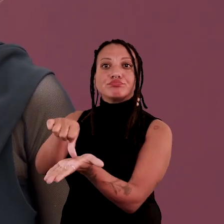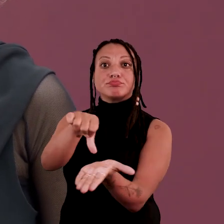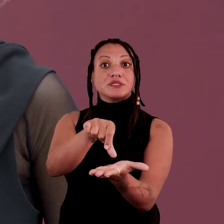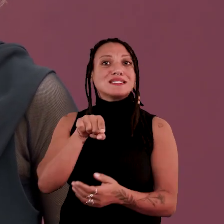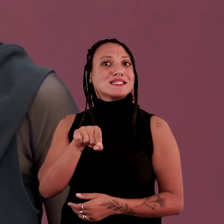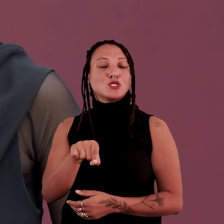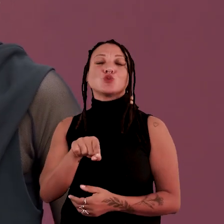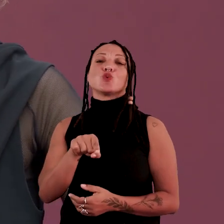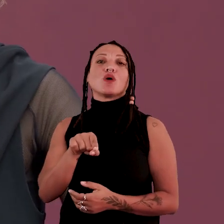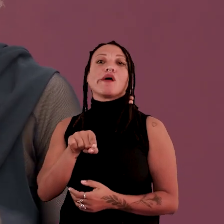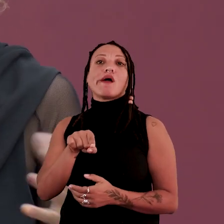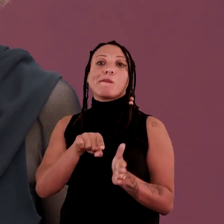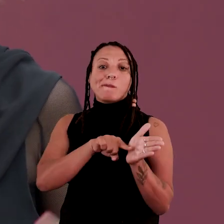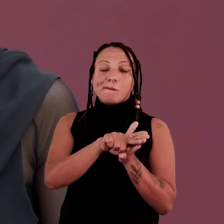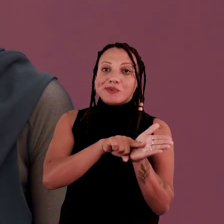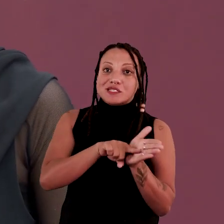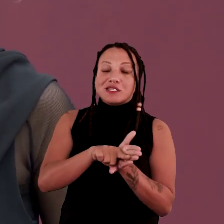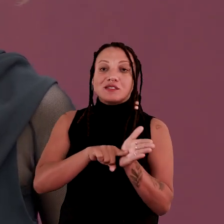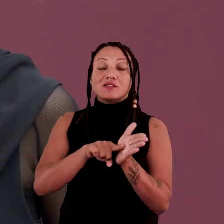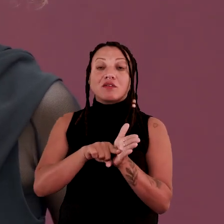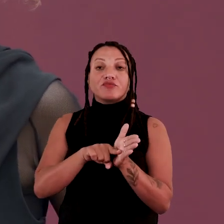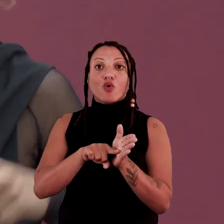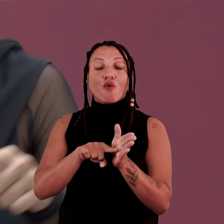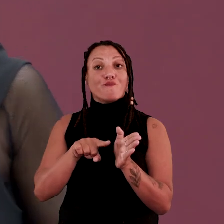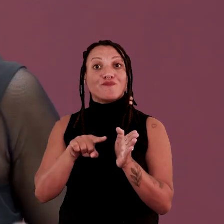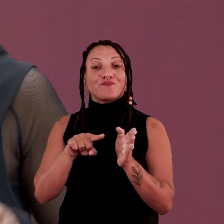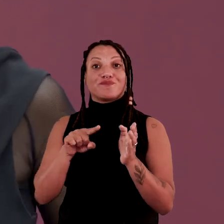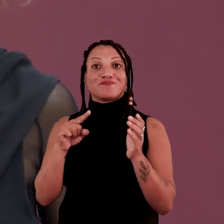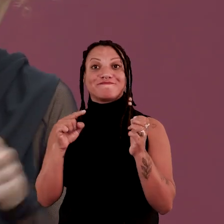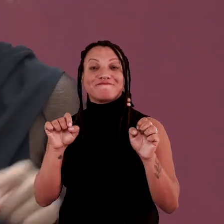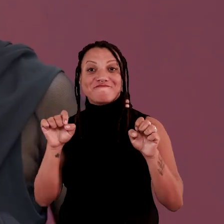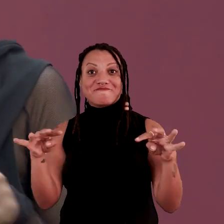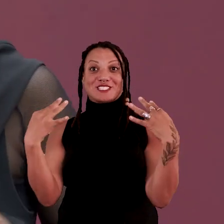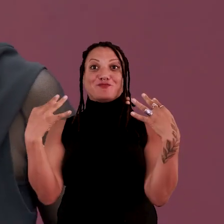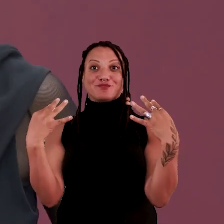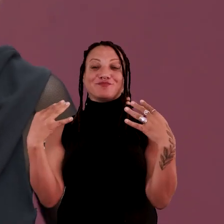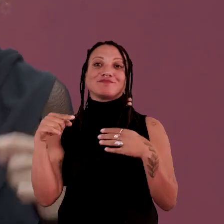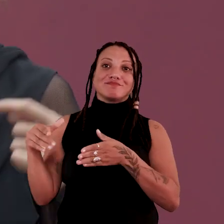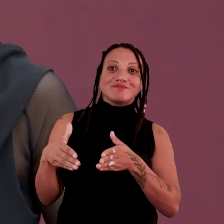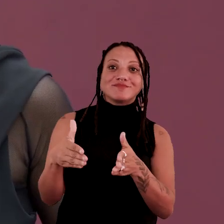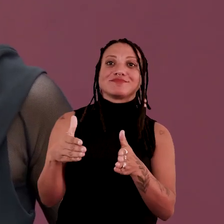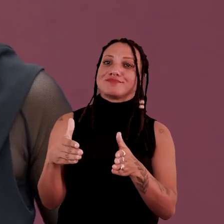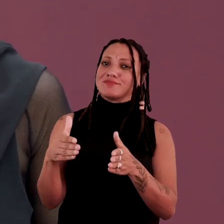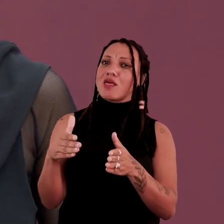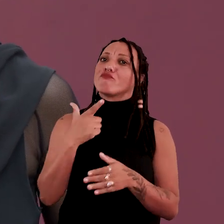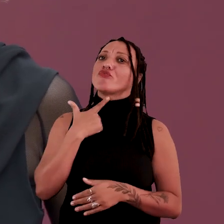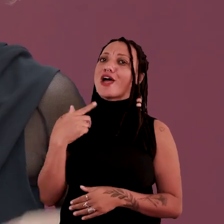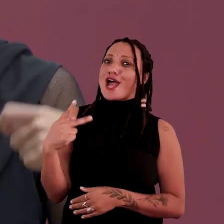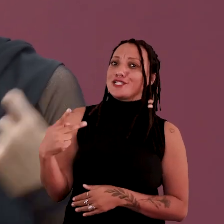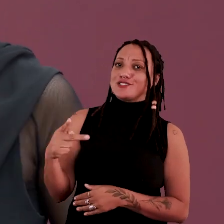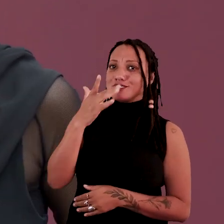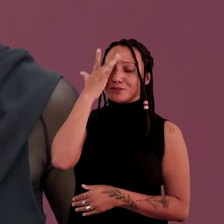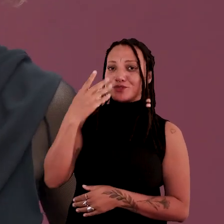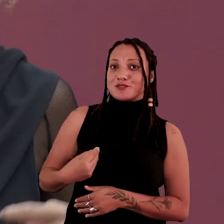um lugar vivo, né? Se vocês chegarem lá no Instagram, @Rota de São Benedito, vocês vão conferir que